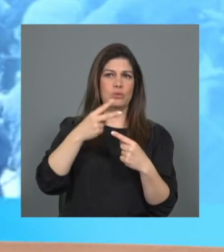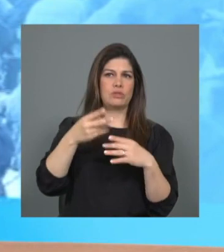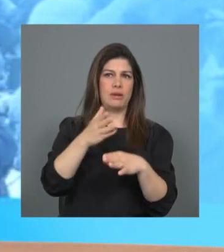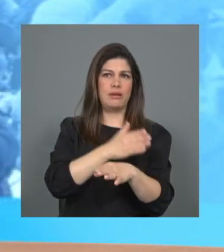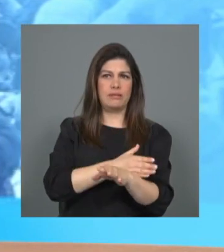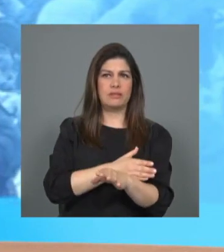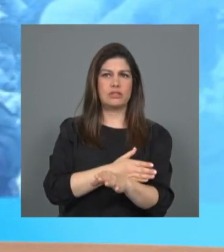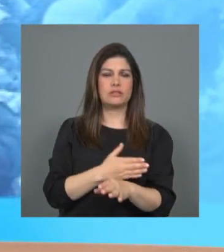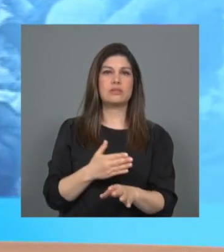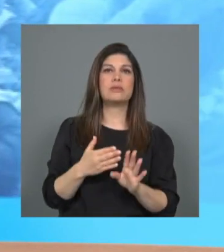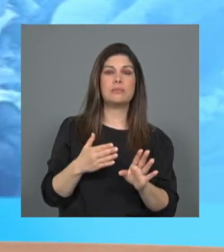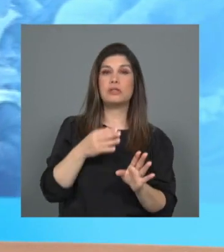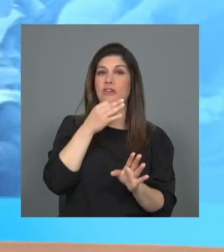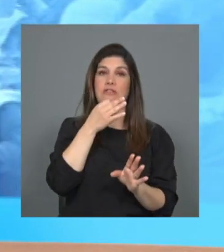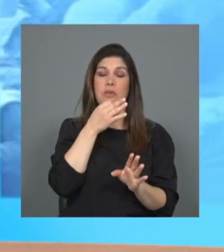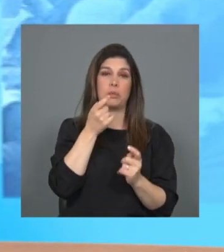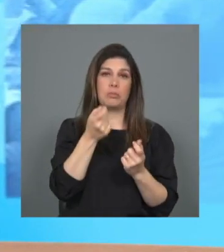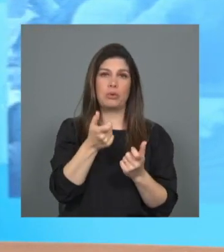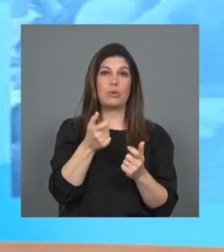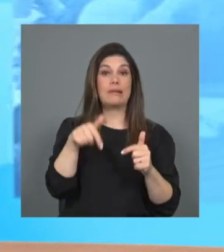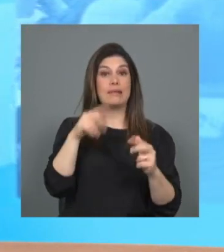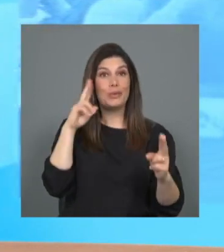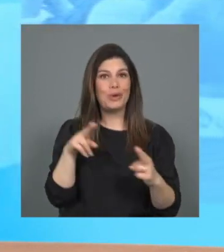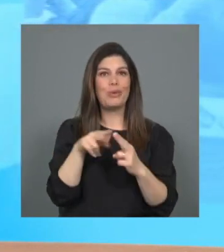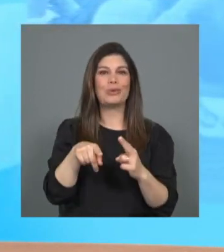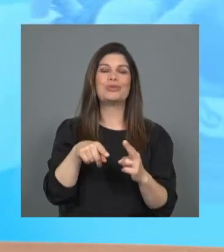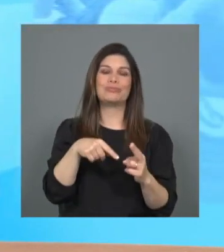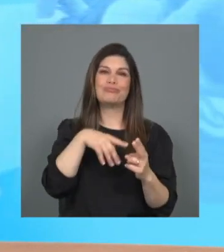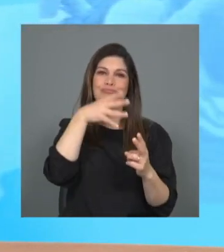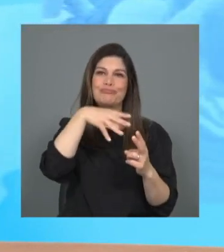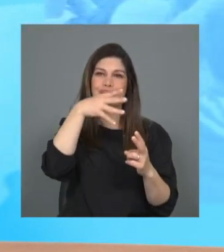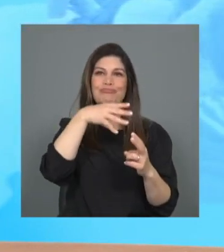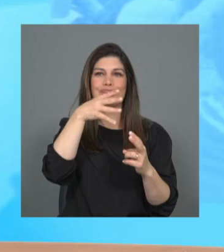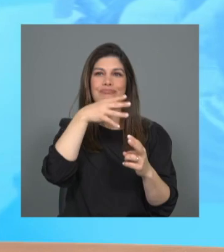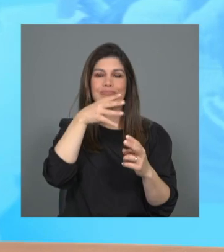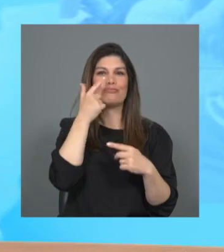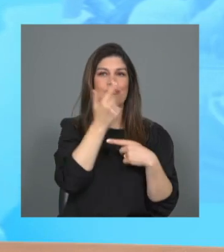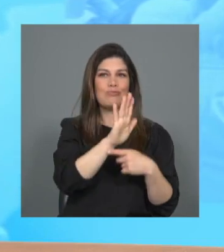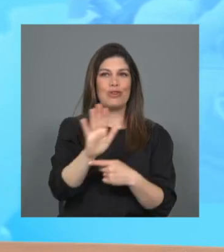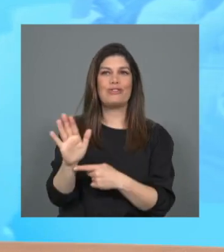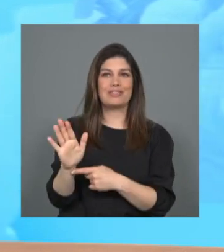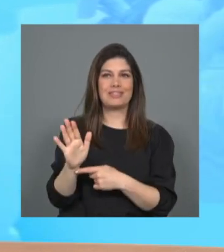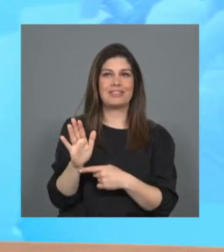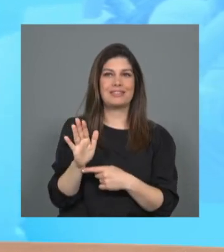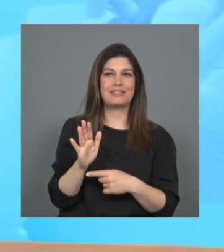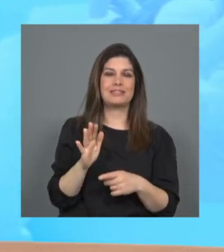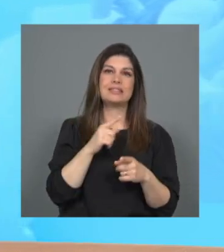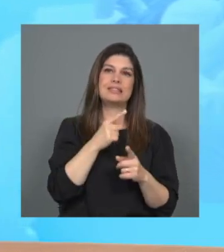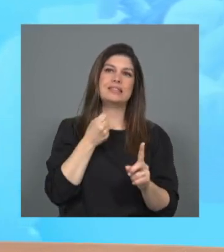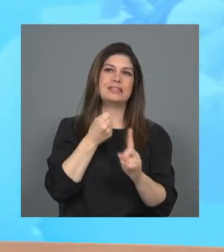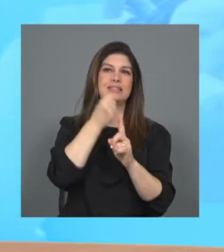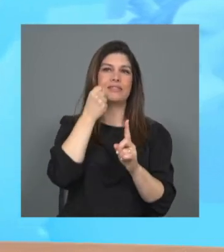falado. Aproveitou-se o Encontro Mundial das Famílias para o expor, para de facto falar sobre ele, para o mostrar e para deixar este desafio